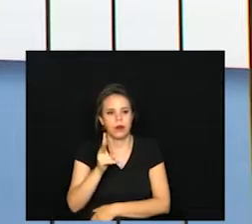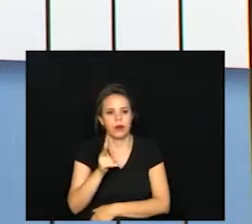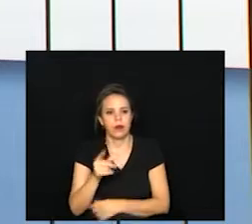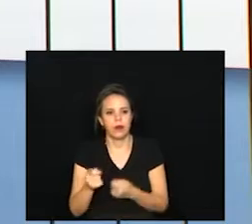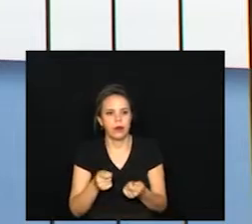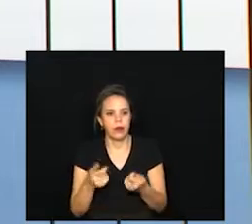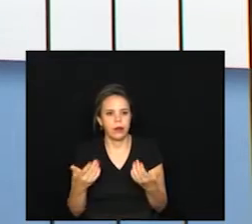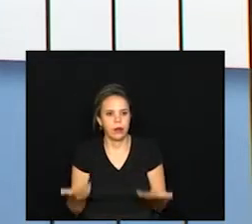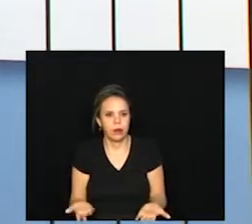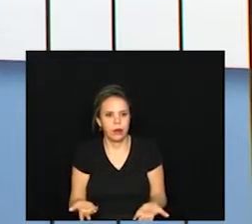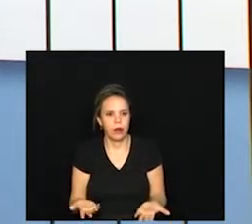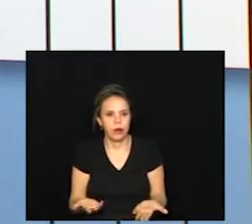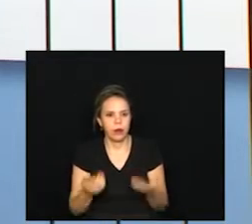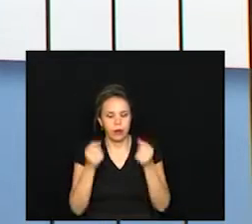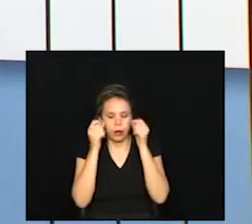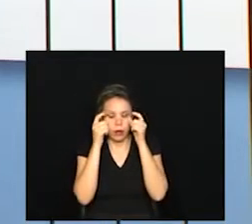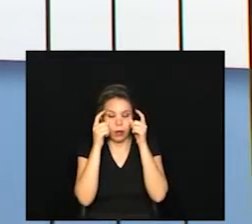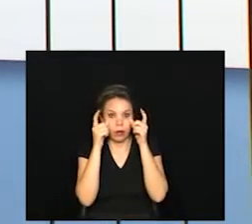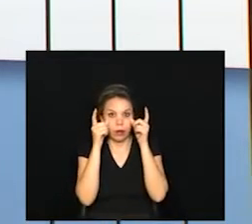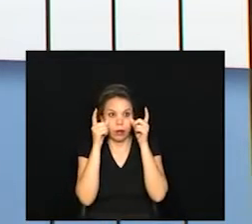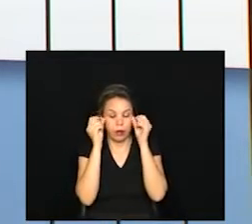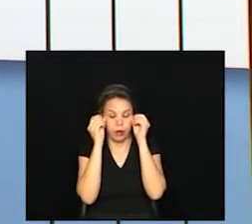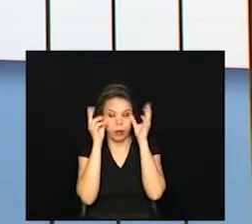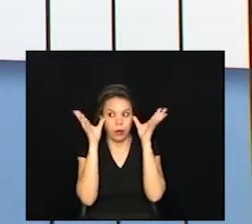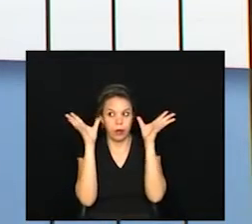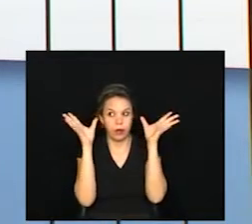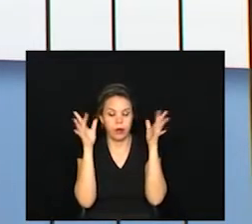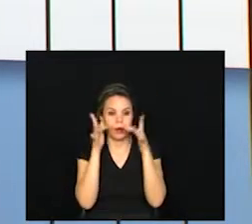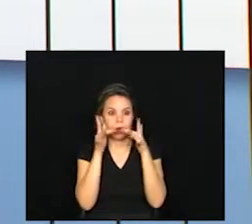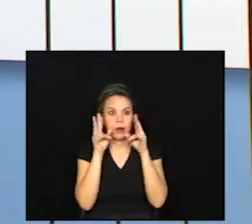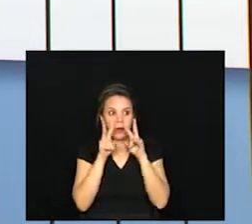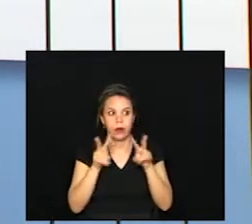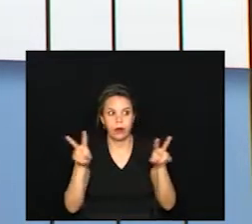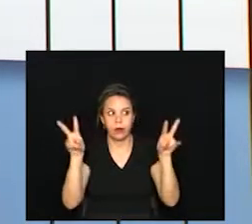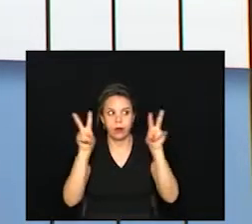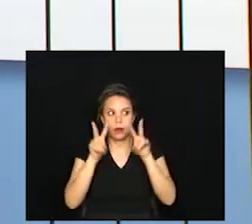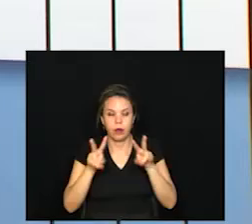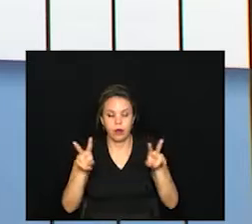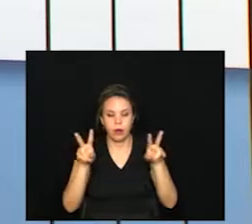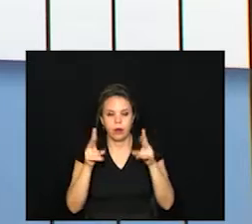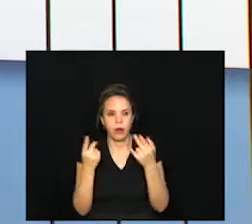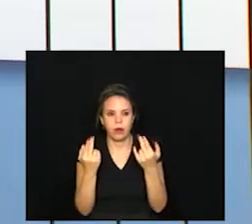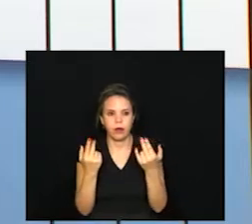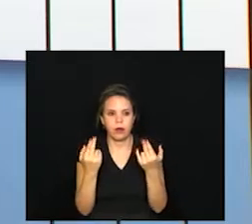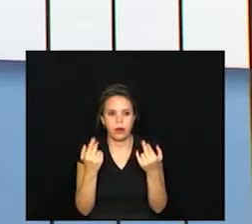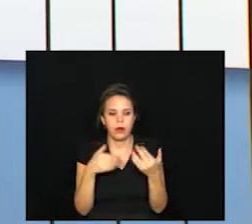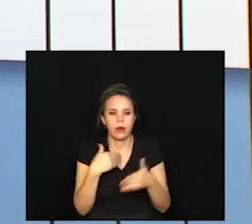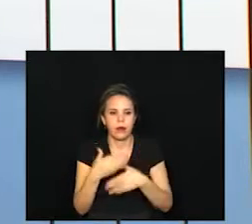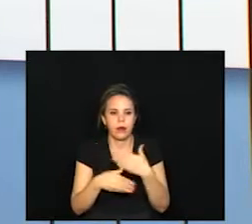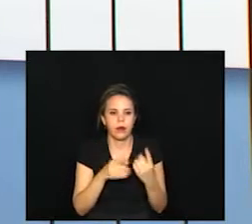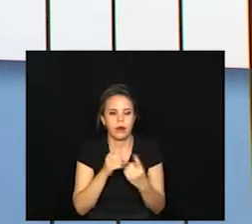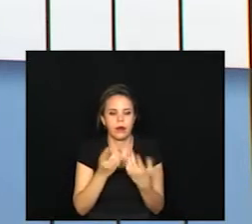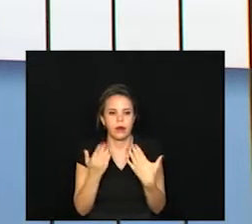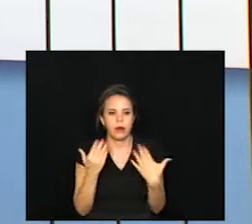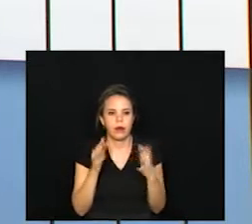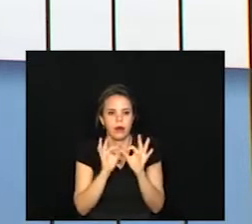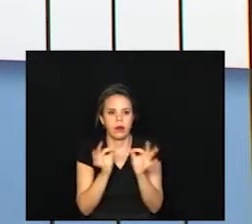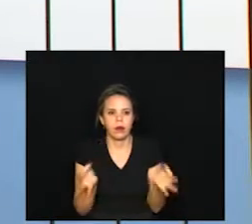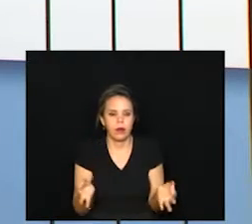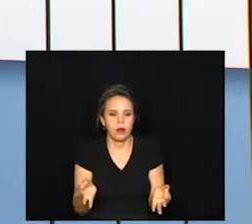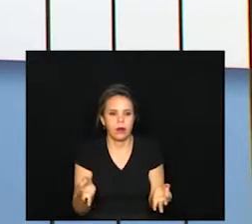estável. Ele está abrindo os olhos e fazendo contato visual, bem como atendendo a comandos